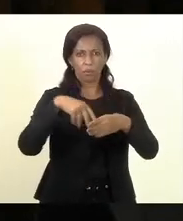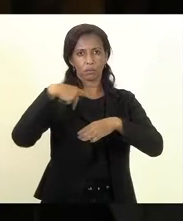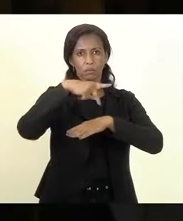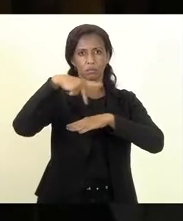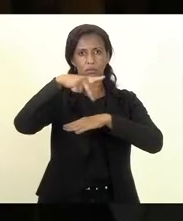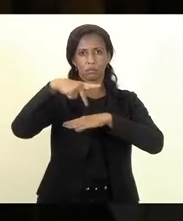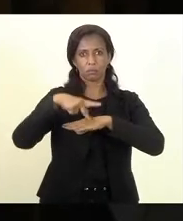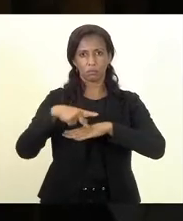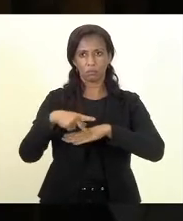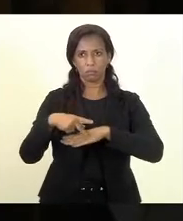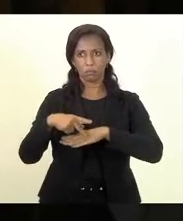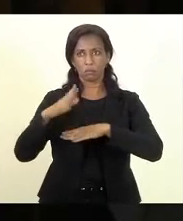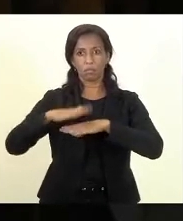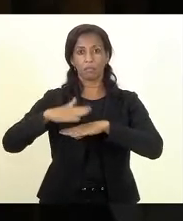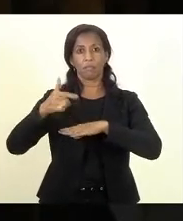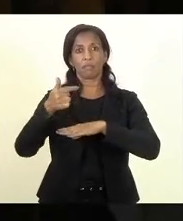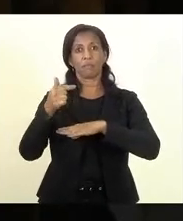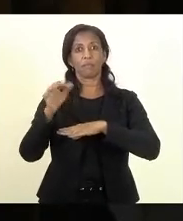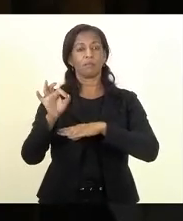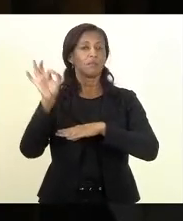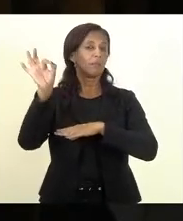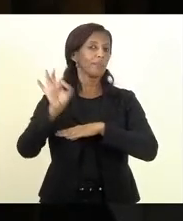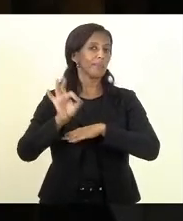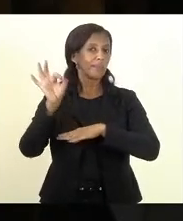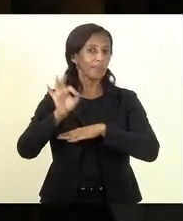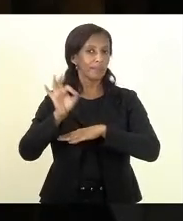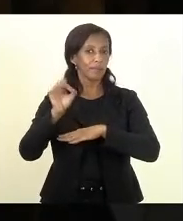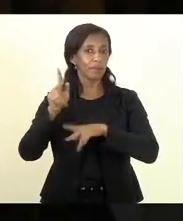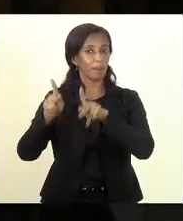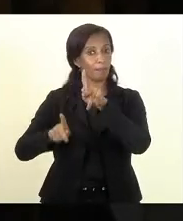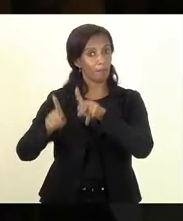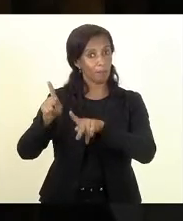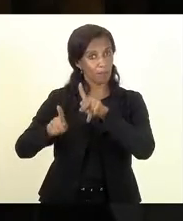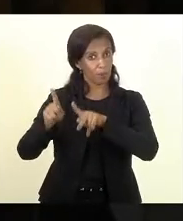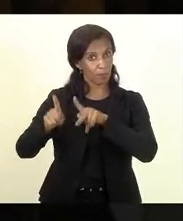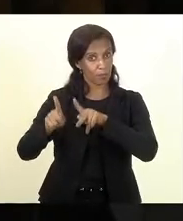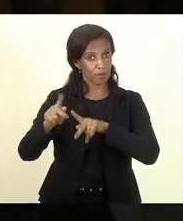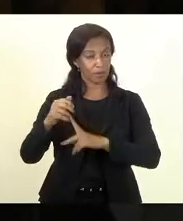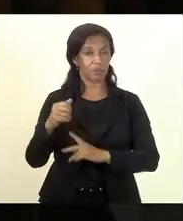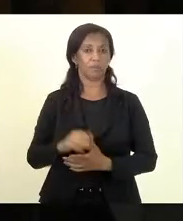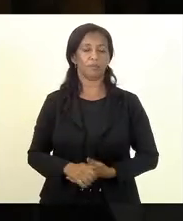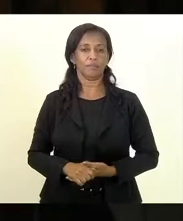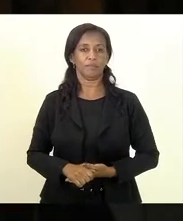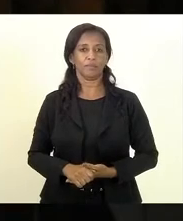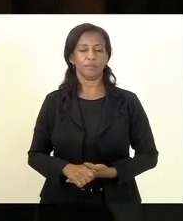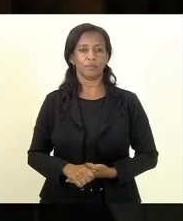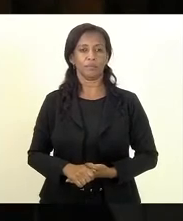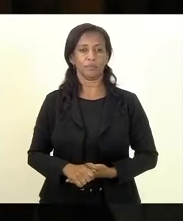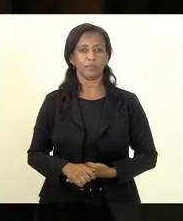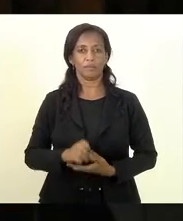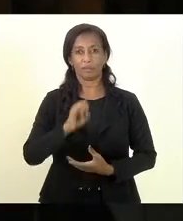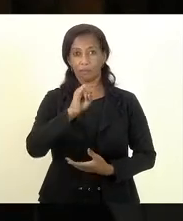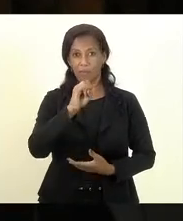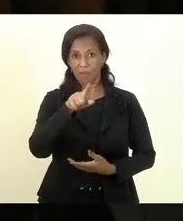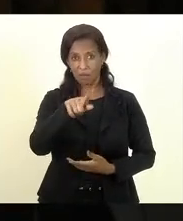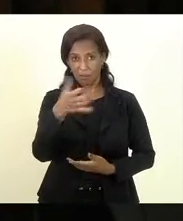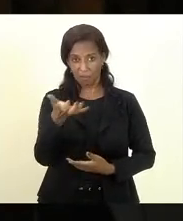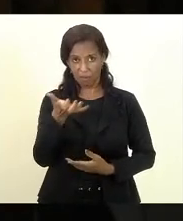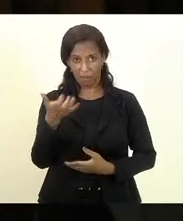país, mais de 70% da população votante, se ela quer